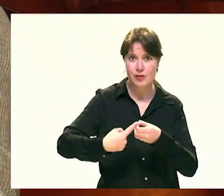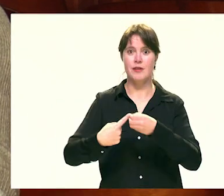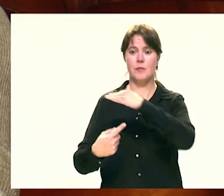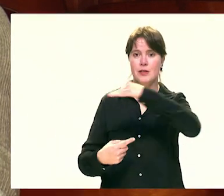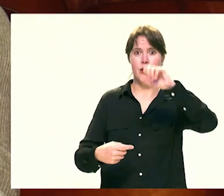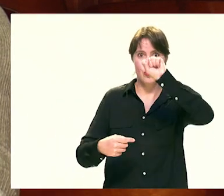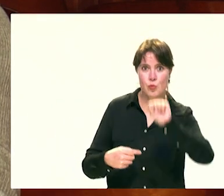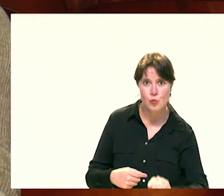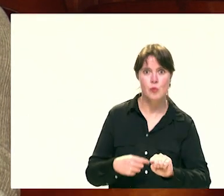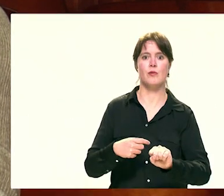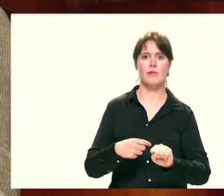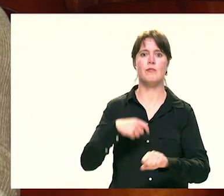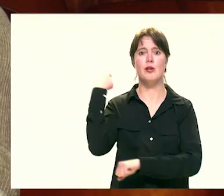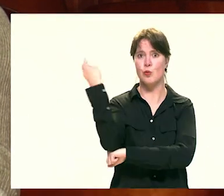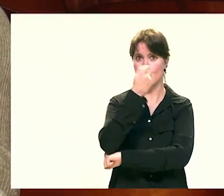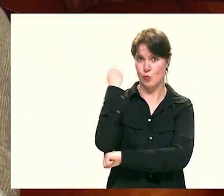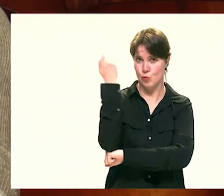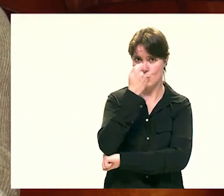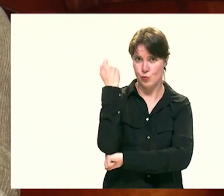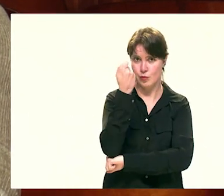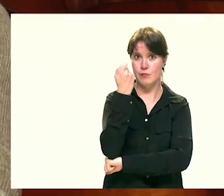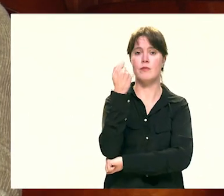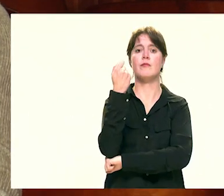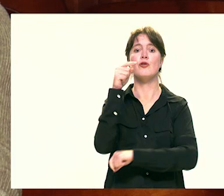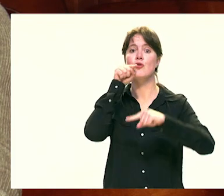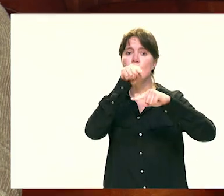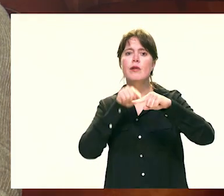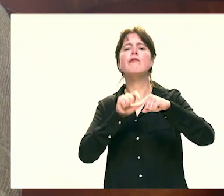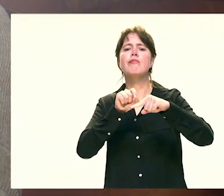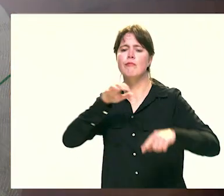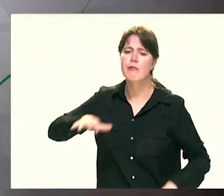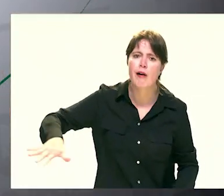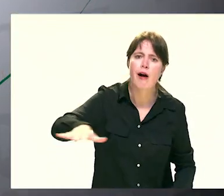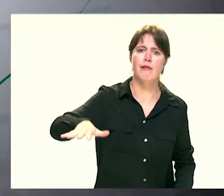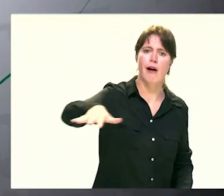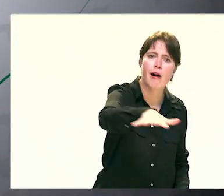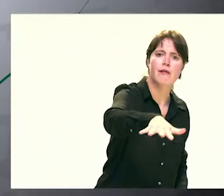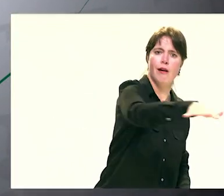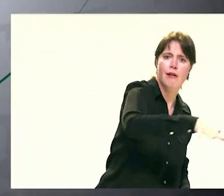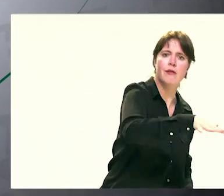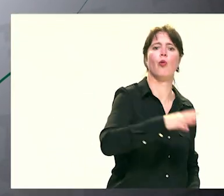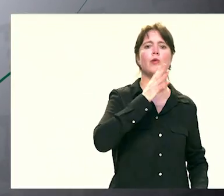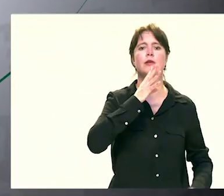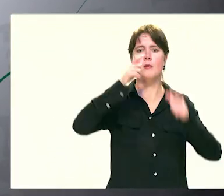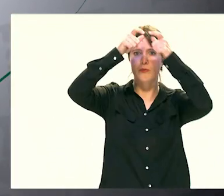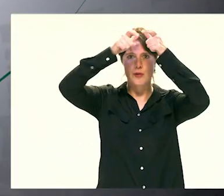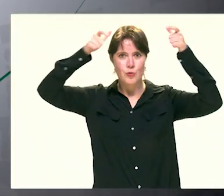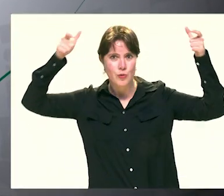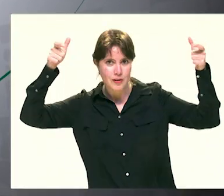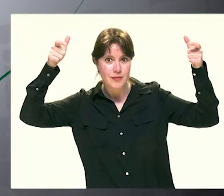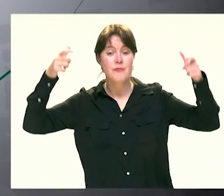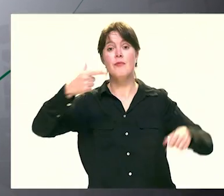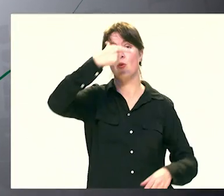estado e dividida por áreas do conhecimento, a Unipampa trabalha com a cooperação entre os 10